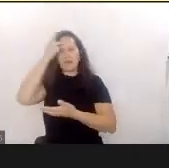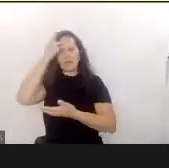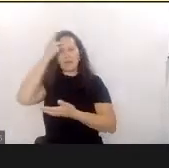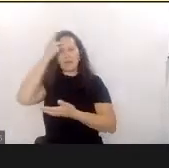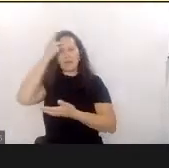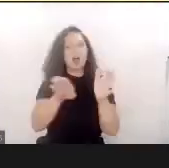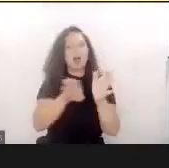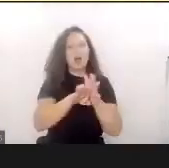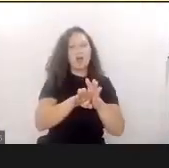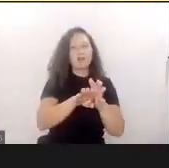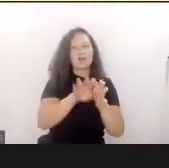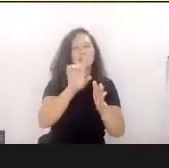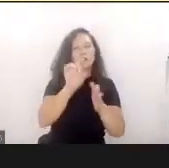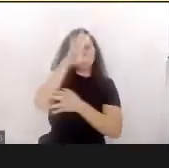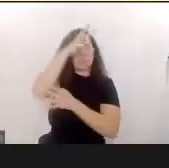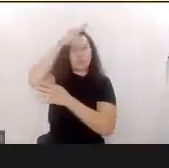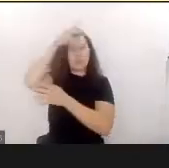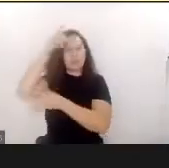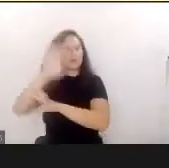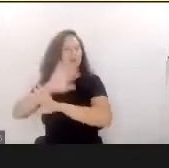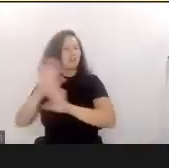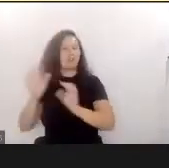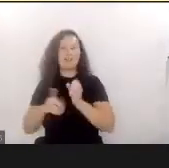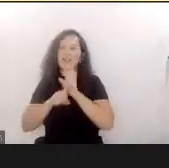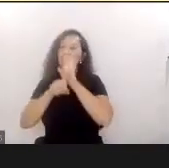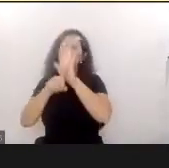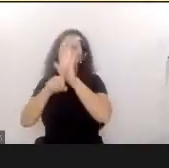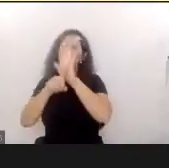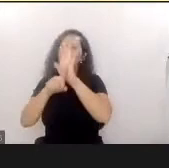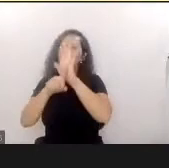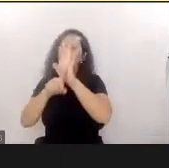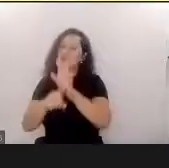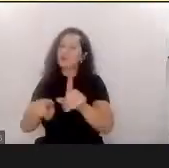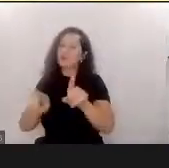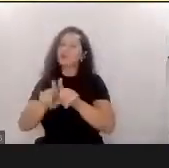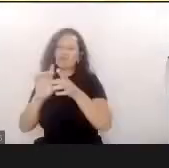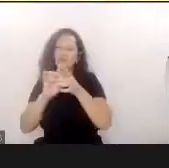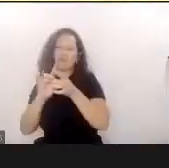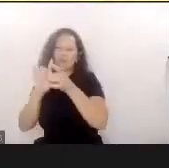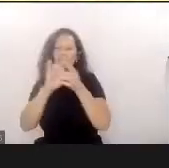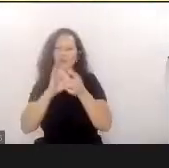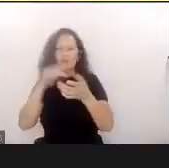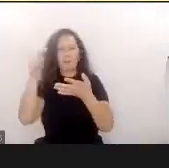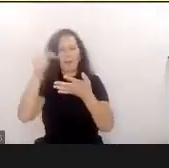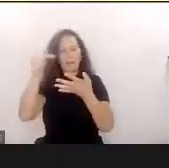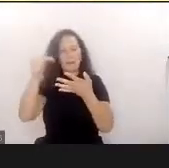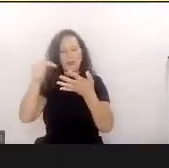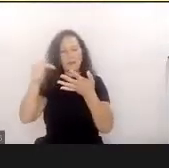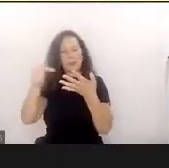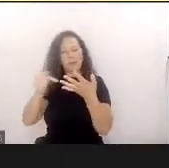ajudando, através da parceria com a GiveDirectly, a gente está ajudando famílias em condições precárias nos Estados Unidos e no